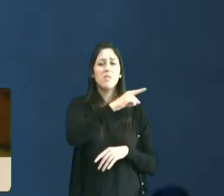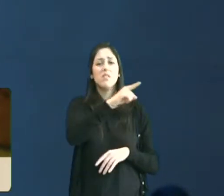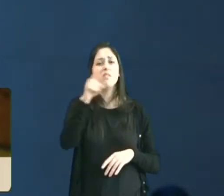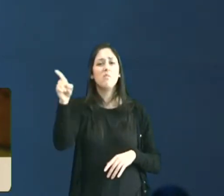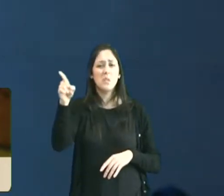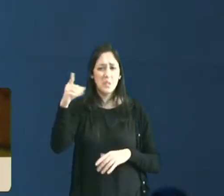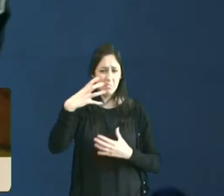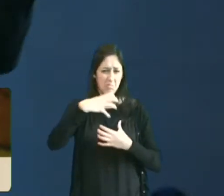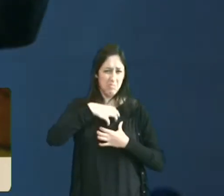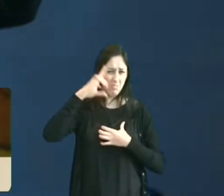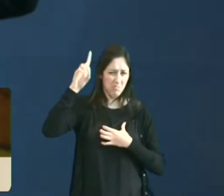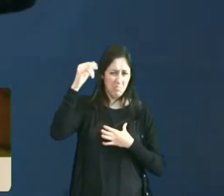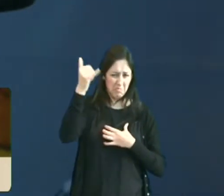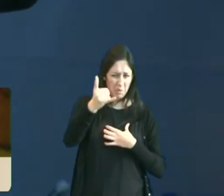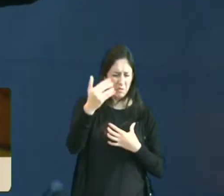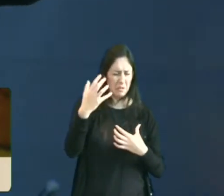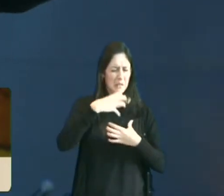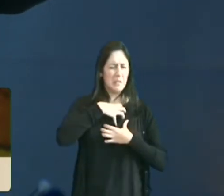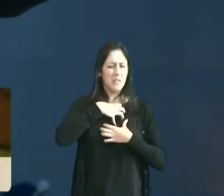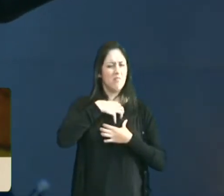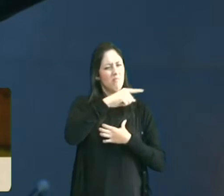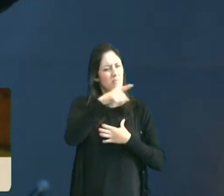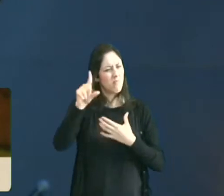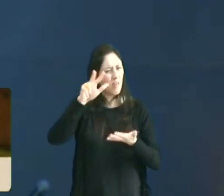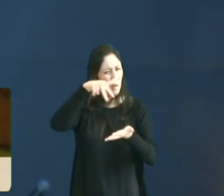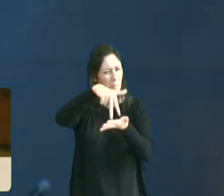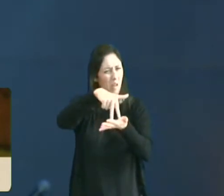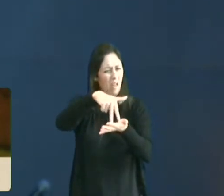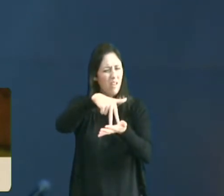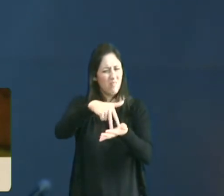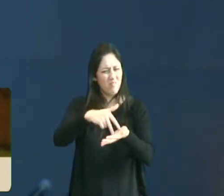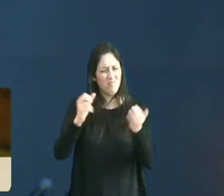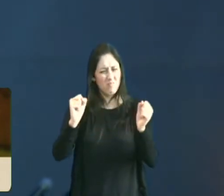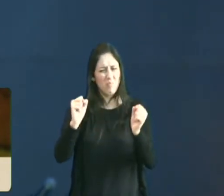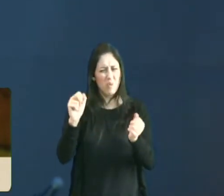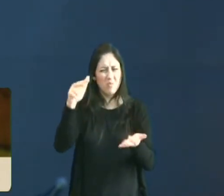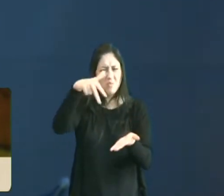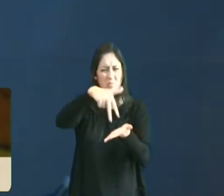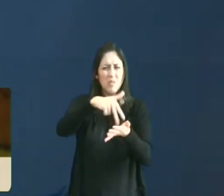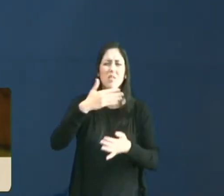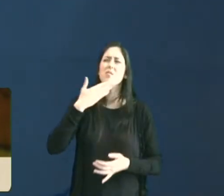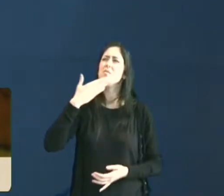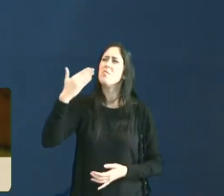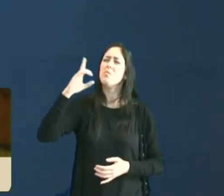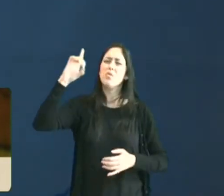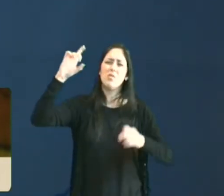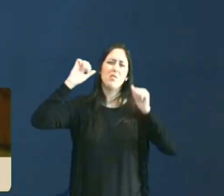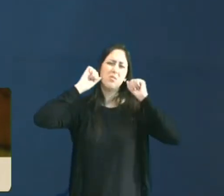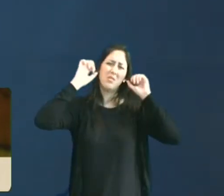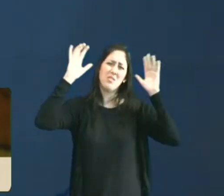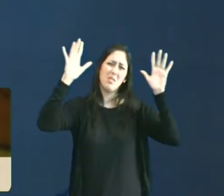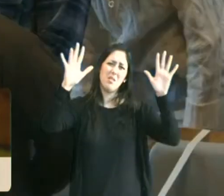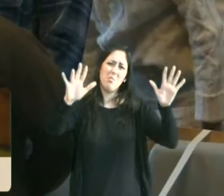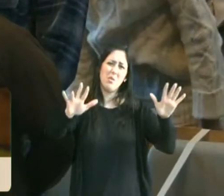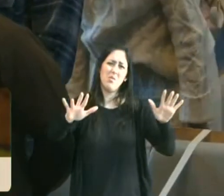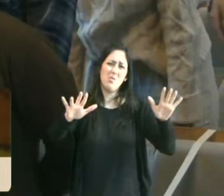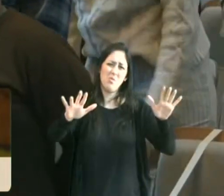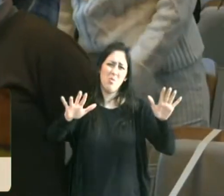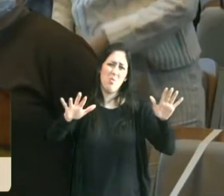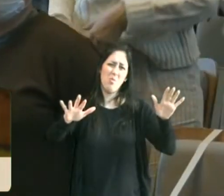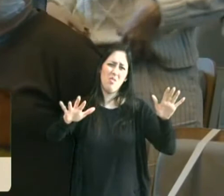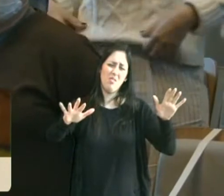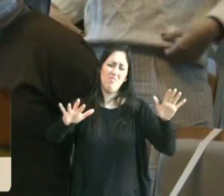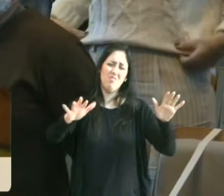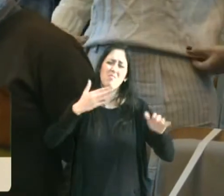de pé no teu lugar. Eu quero orar por você agora e pedir a bênção de Deus nesse tempo de